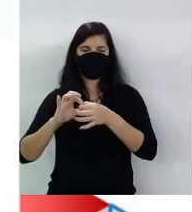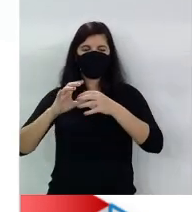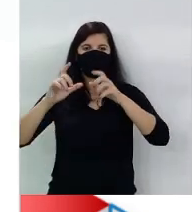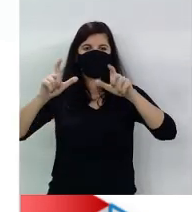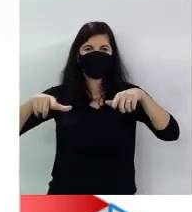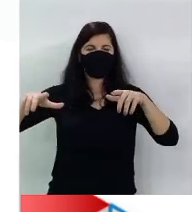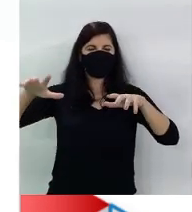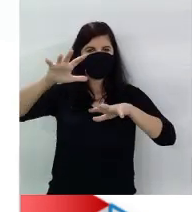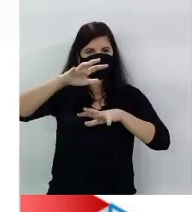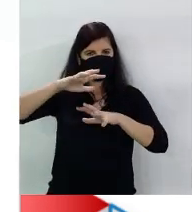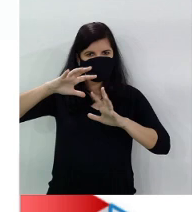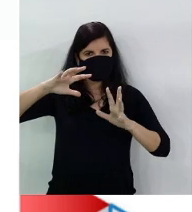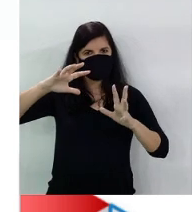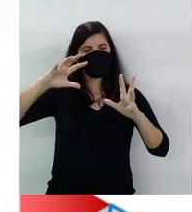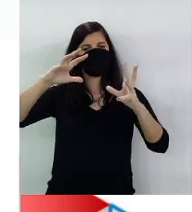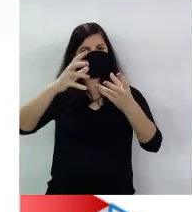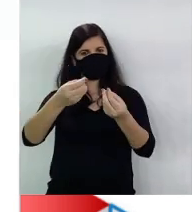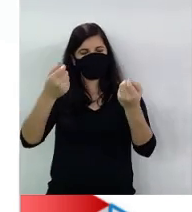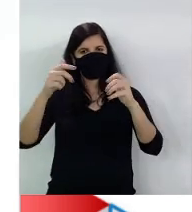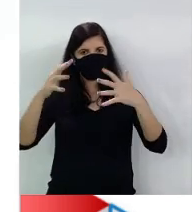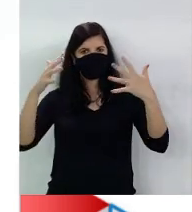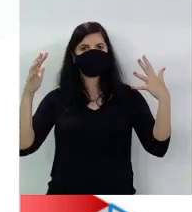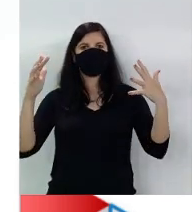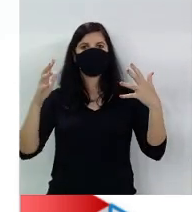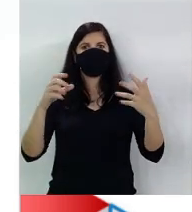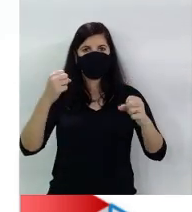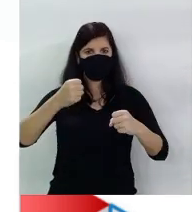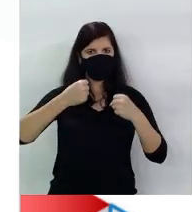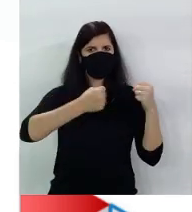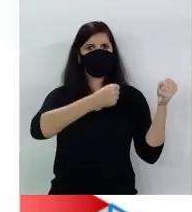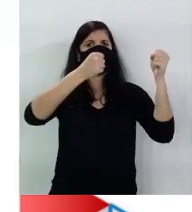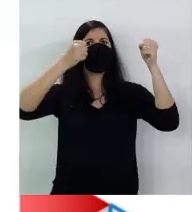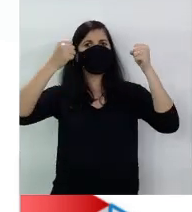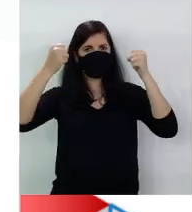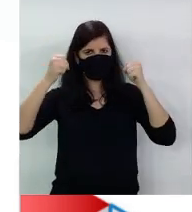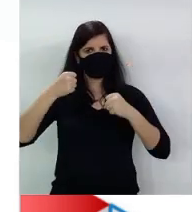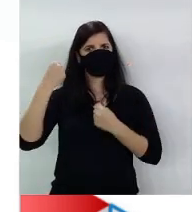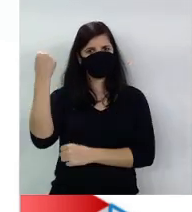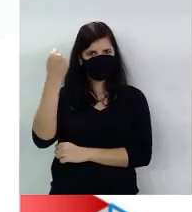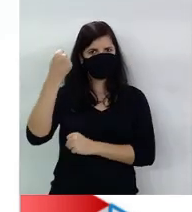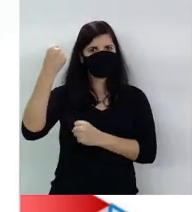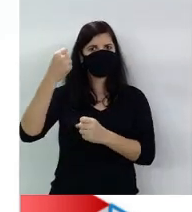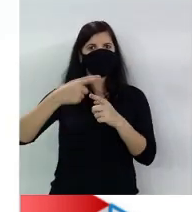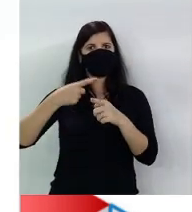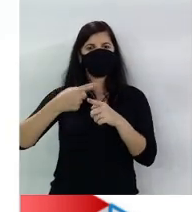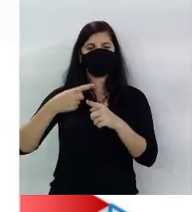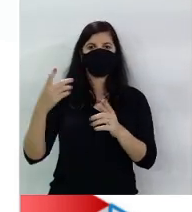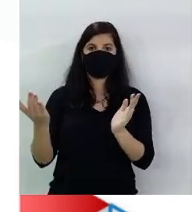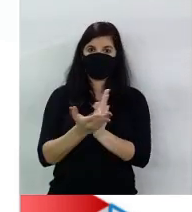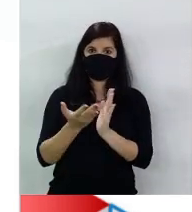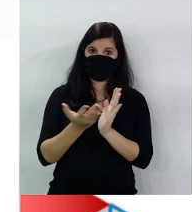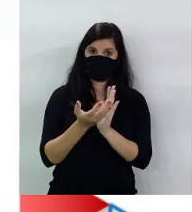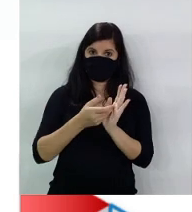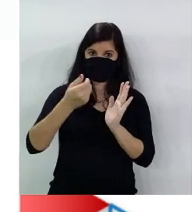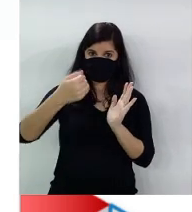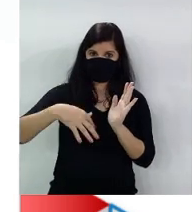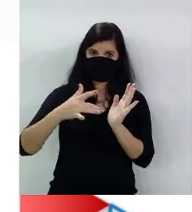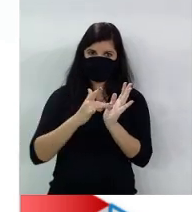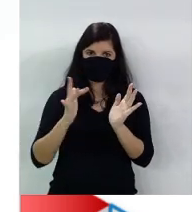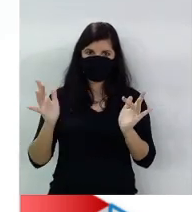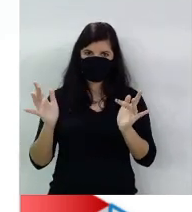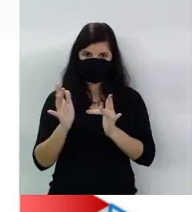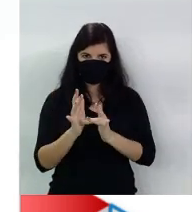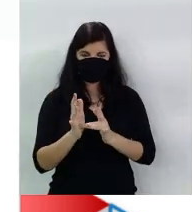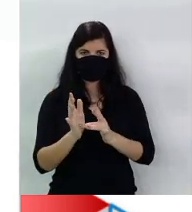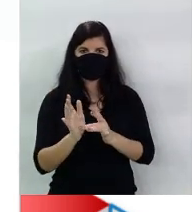Encantados, a Jurema é considerada poderosa por ter, nos tempos bíblicos, escondido Jesus Cristo, quando